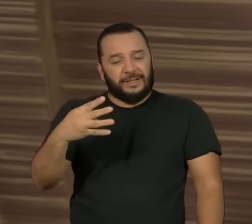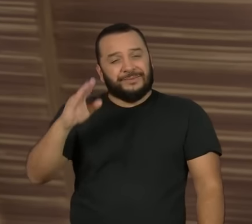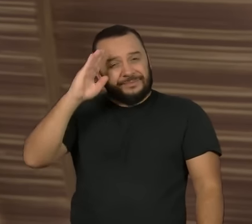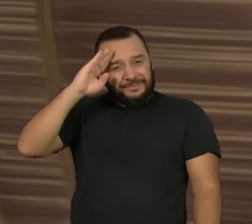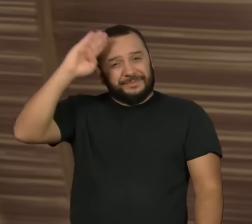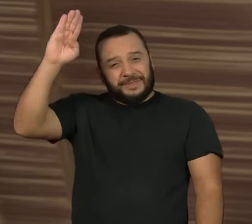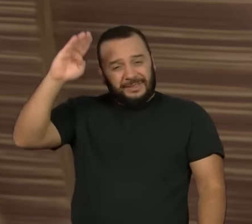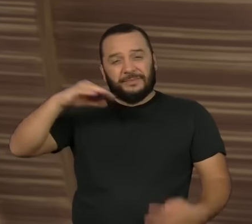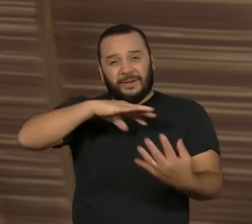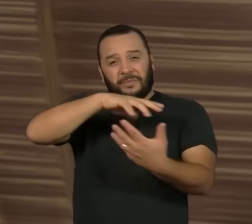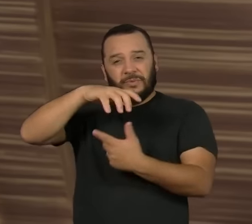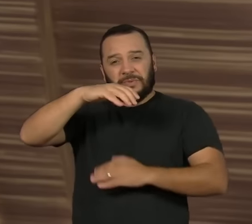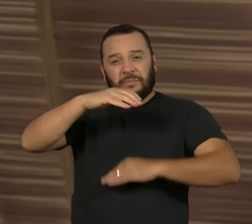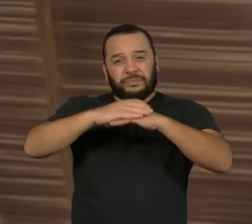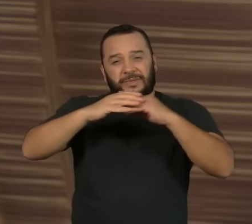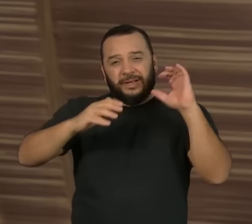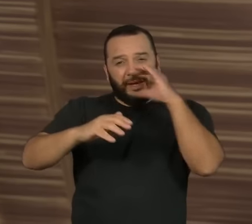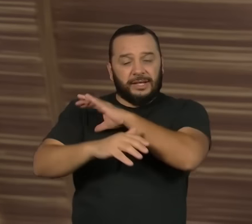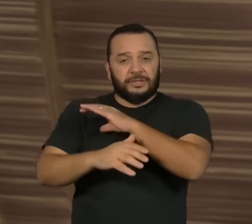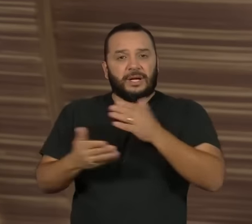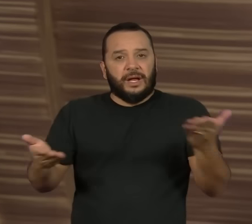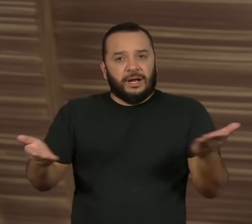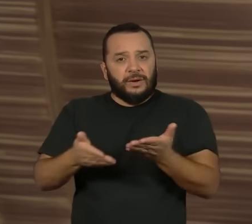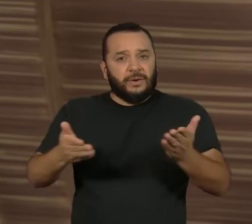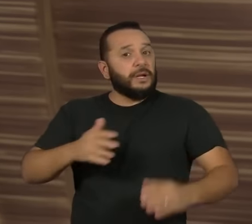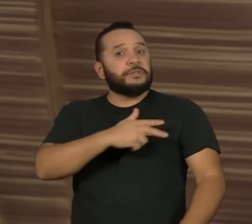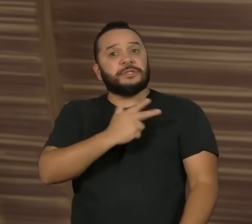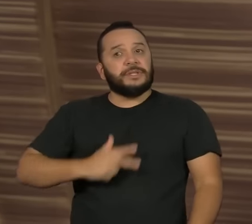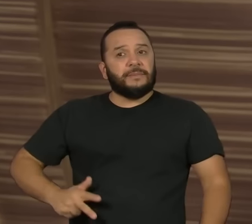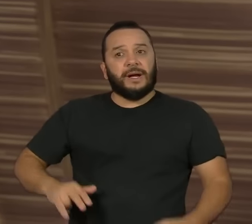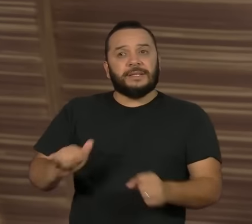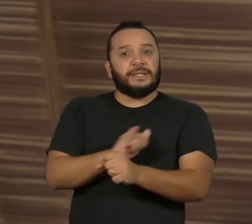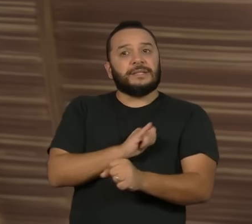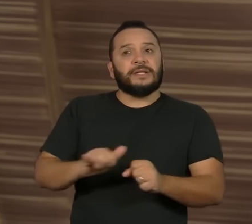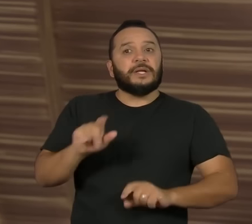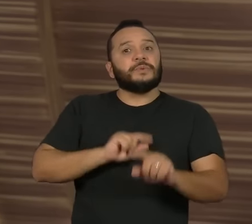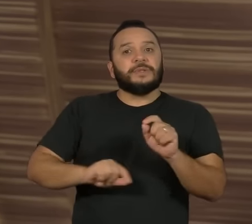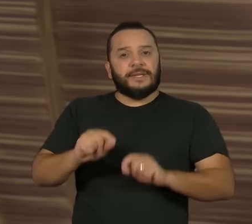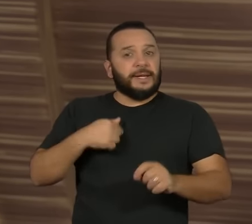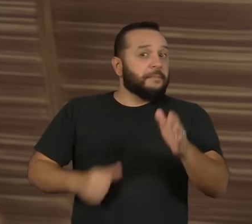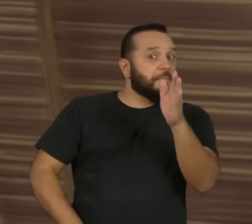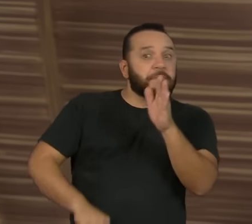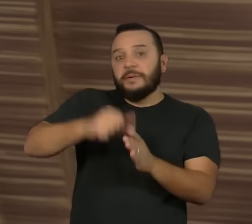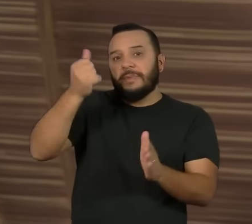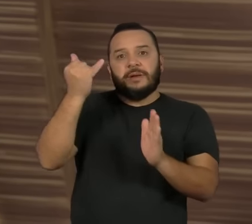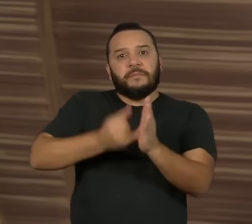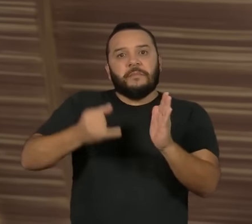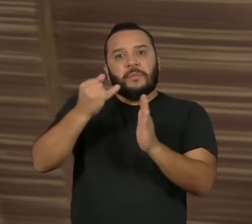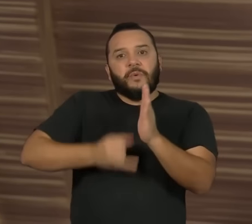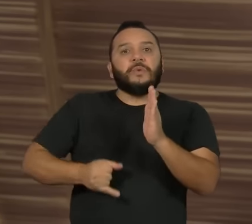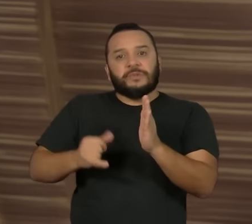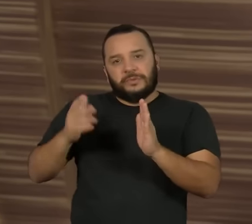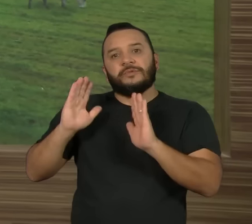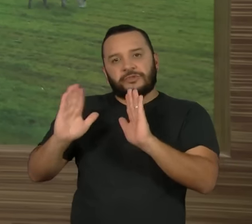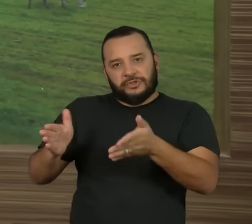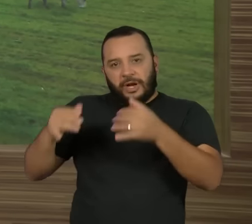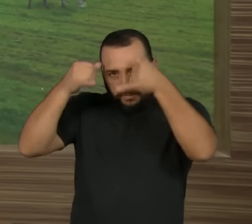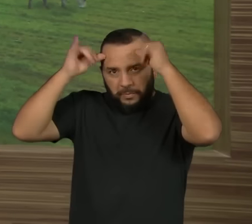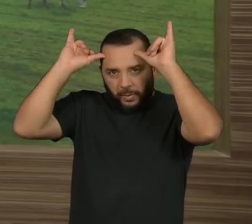Para enfrentar o problema, a Dinamarca saiu na frente e decidiu criar o primeiro imposto para a criação de animais.